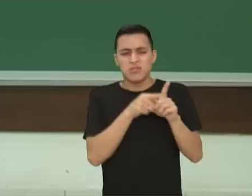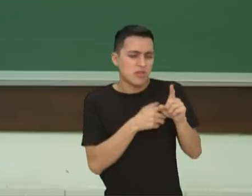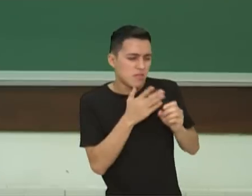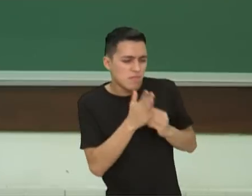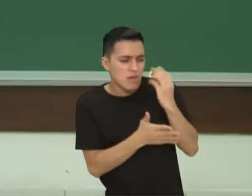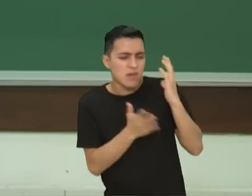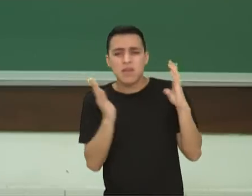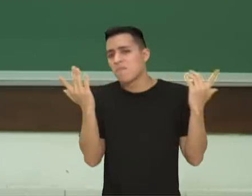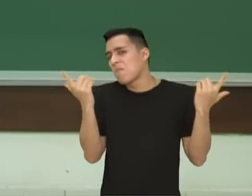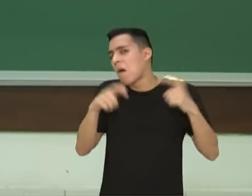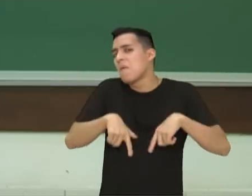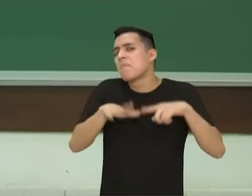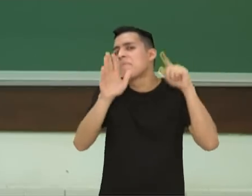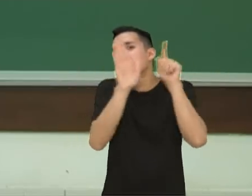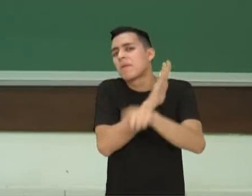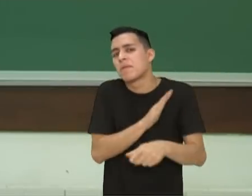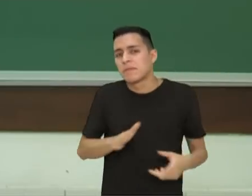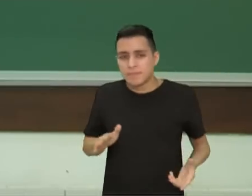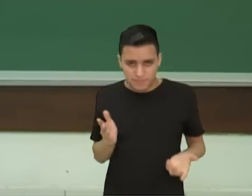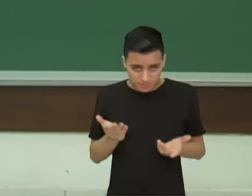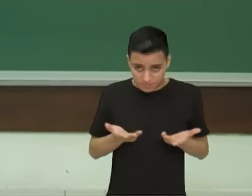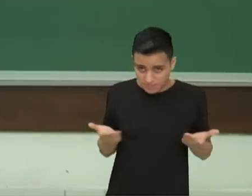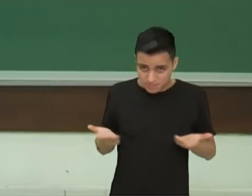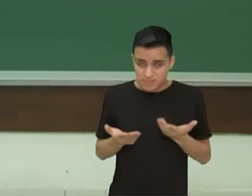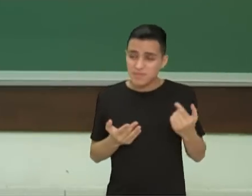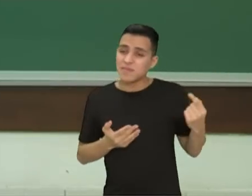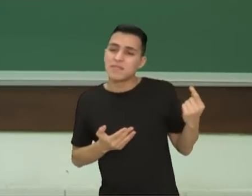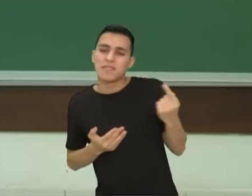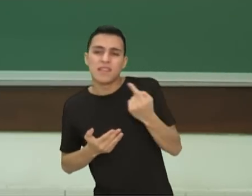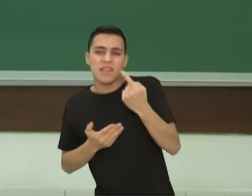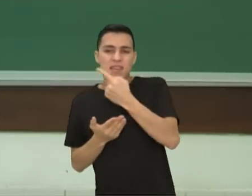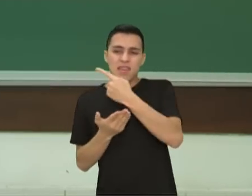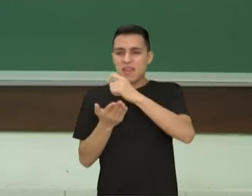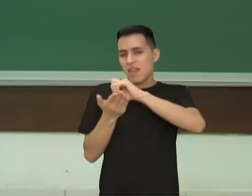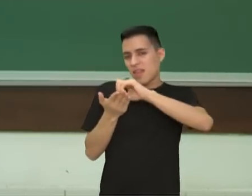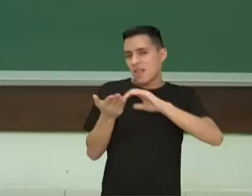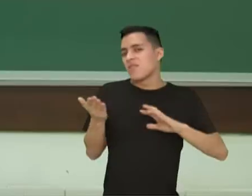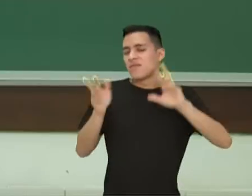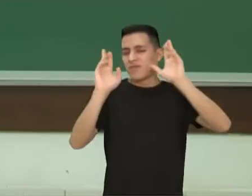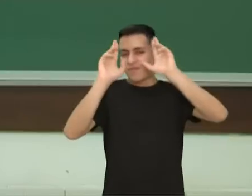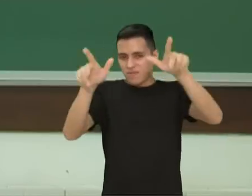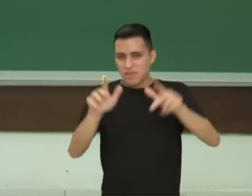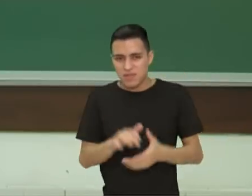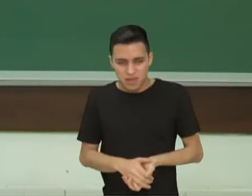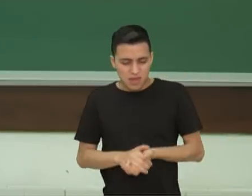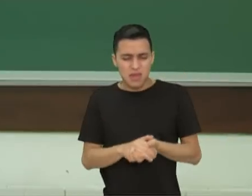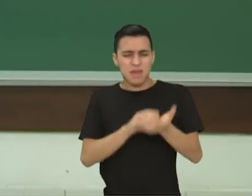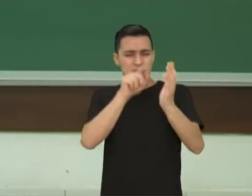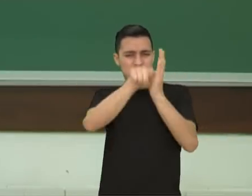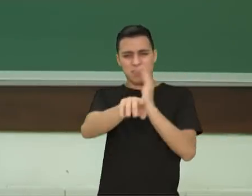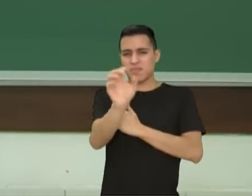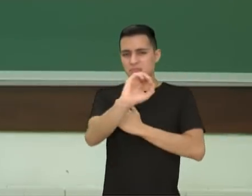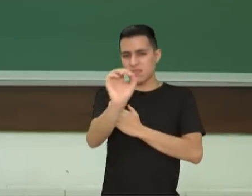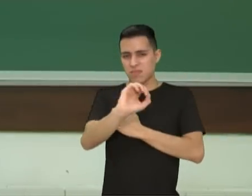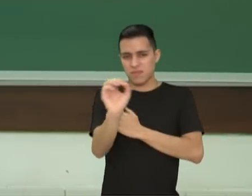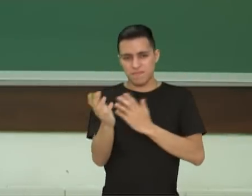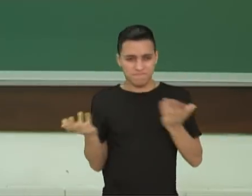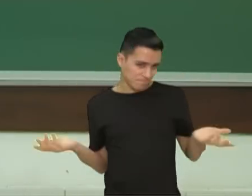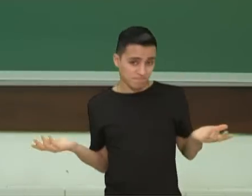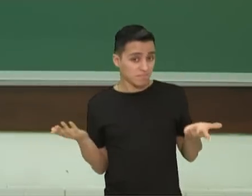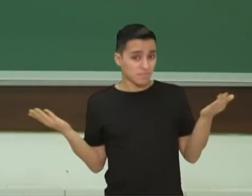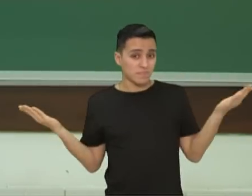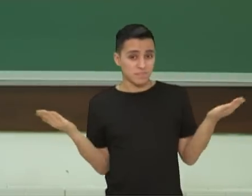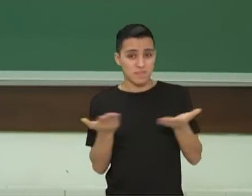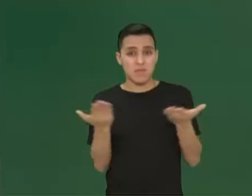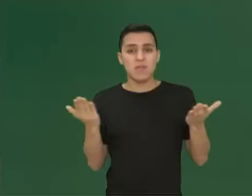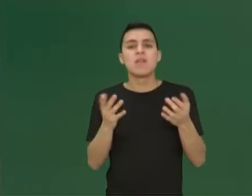E cadê o quiz? Eu estou me perguntando. Hoje eu vou fazer aula diferente. Eu não vou trazer quiz. Fiquei bravo com o quiz. Hoje eu